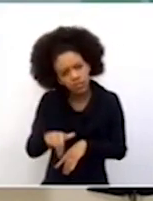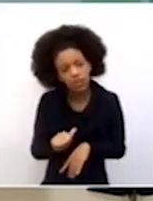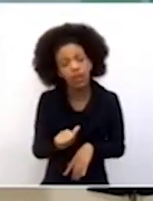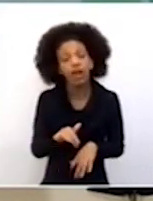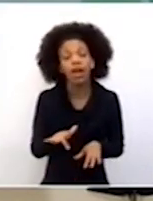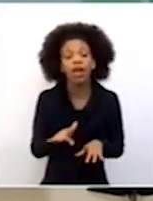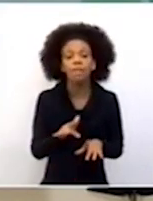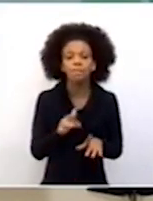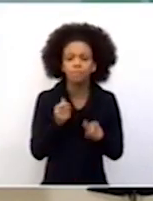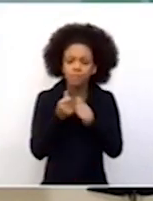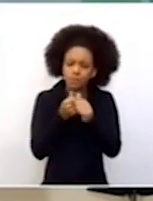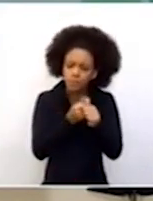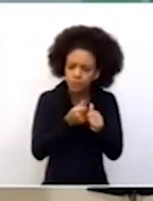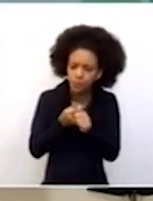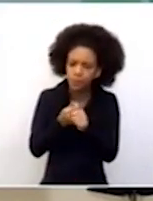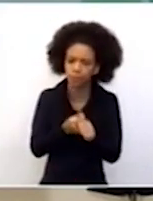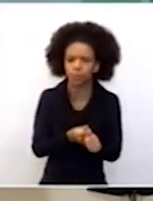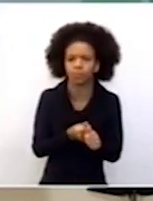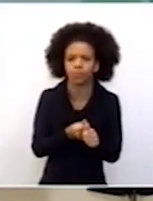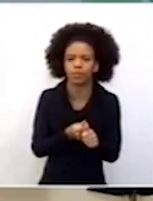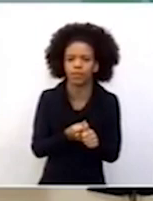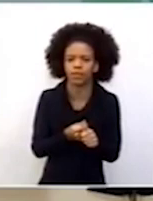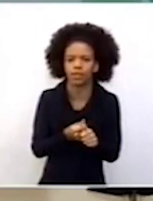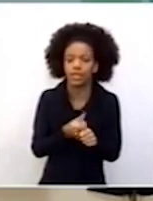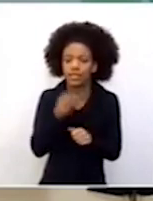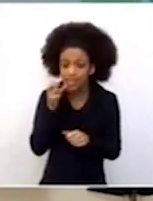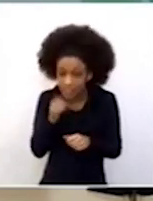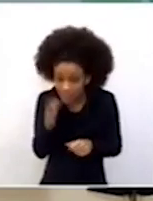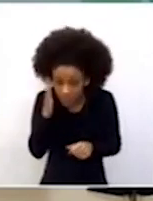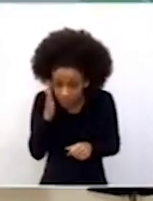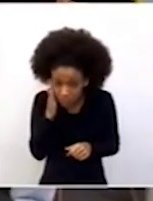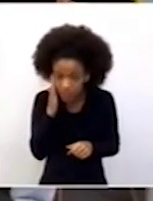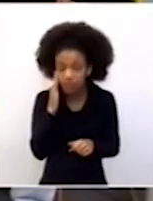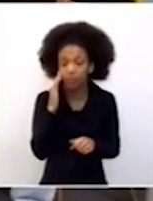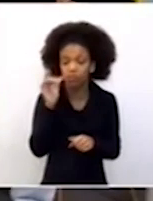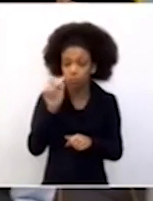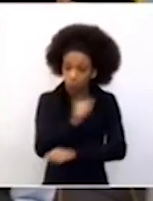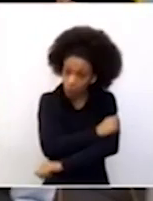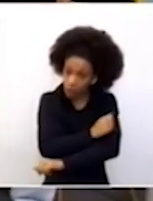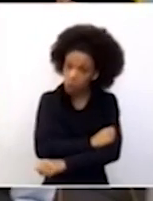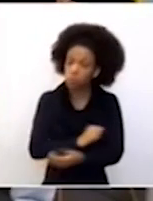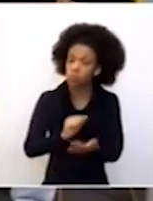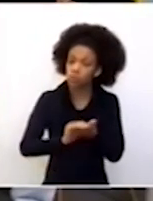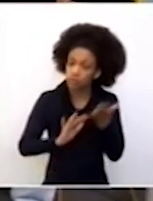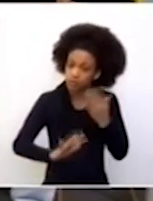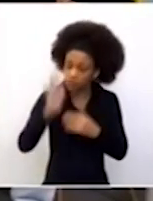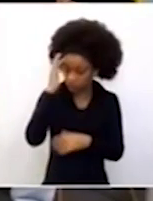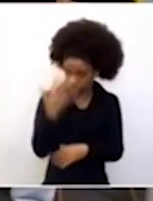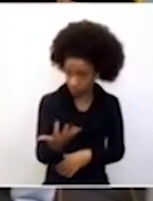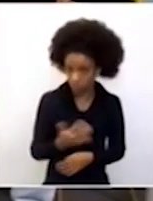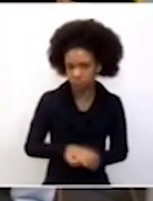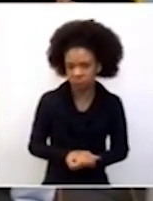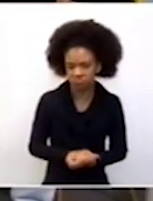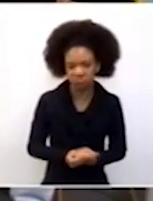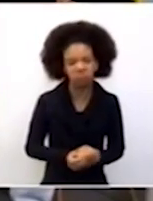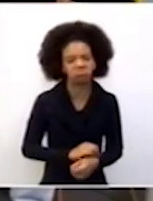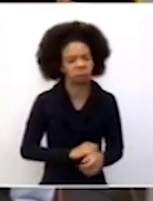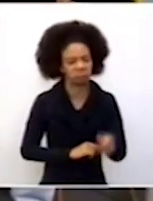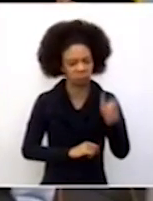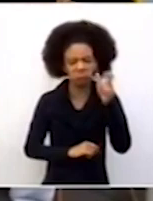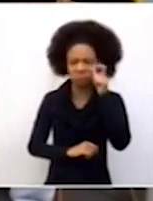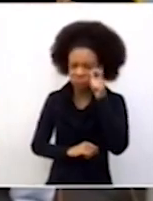a realização das atividades está sendo o maior desafio. Bacana, isso é interessante, né? Esses comentários